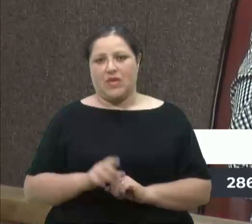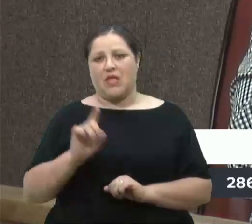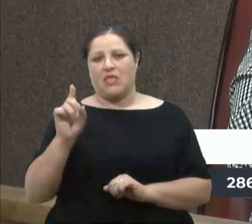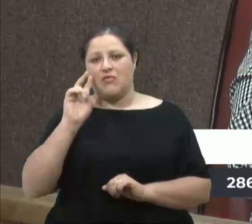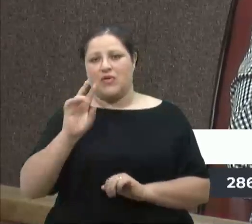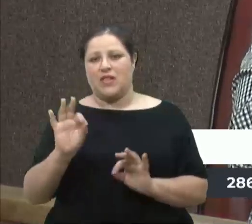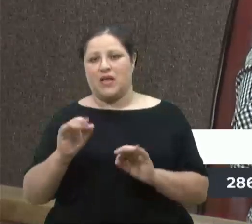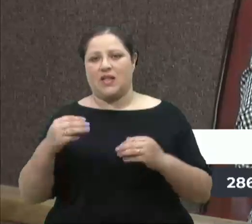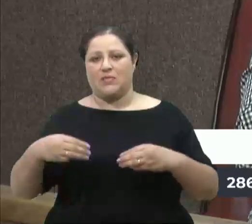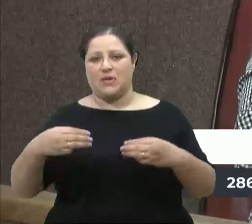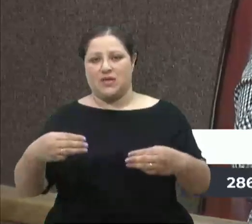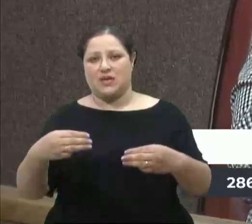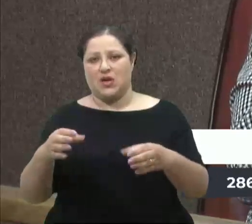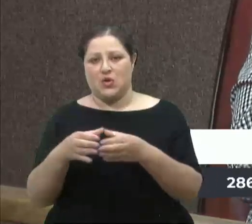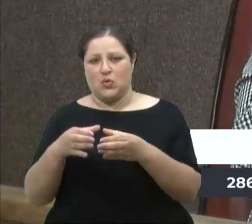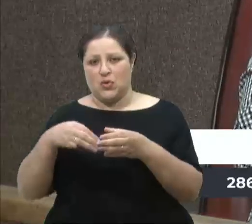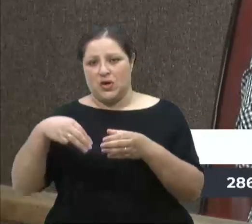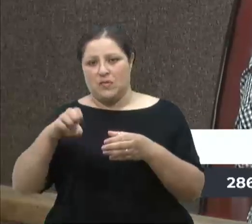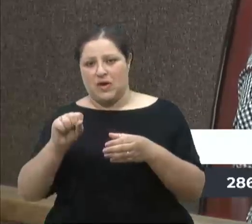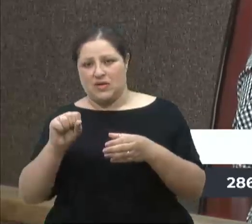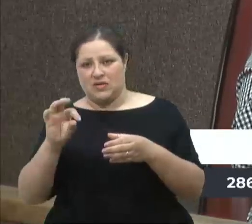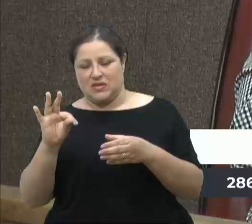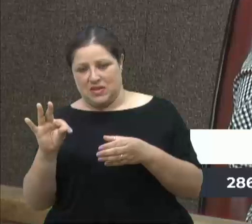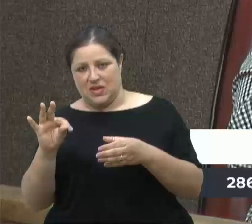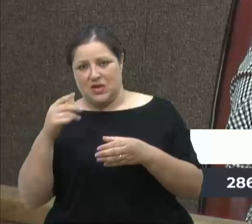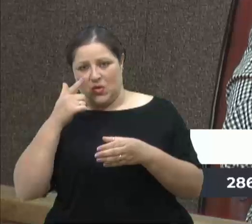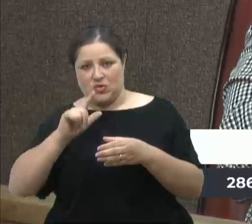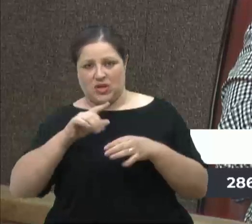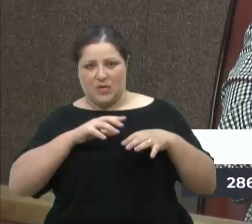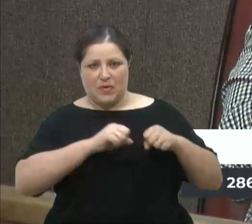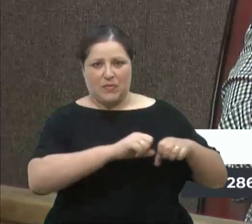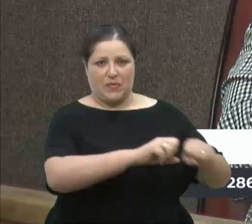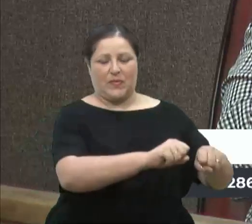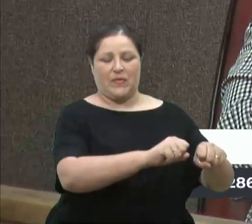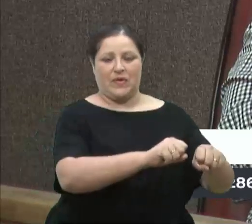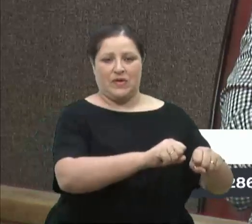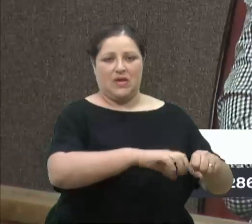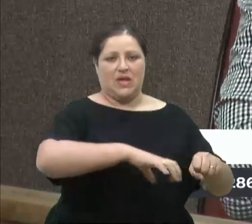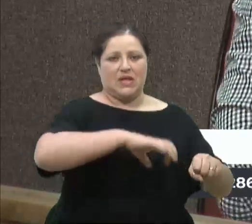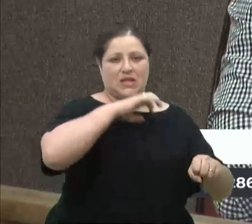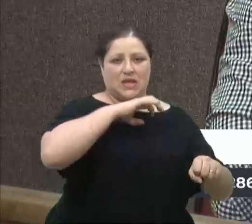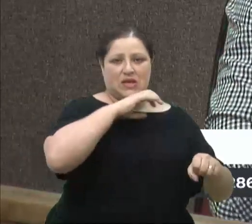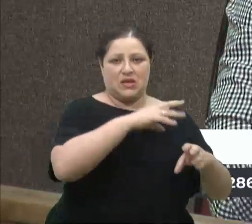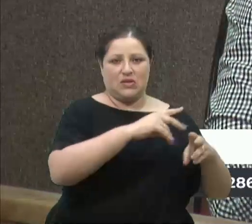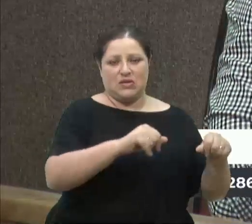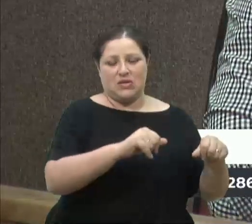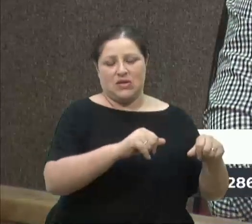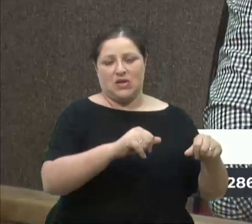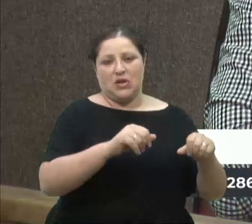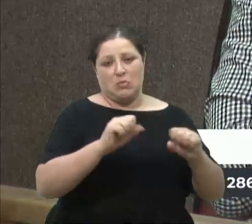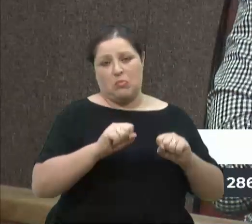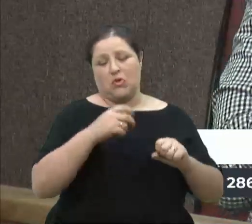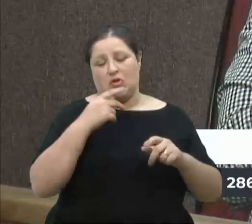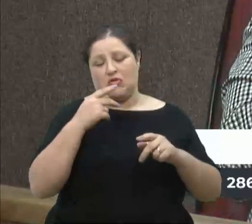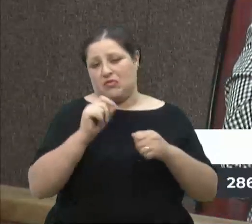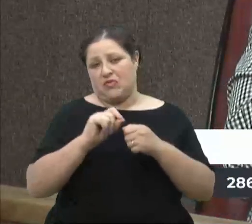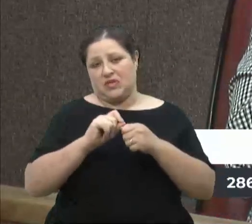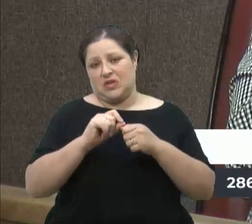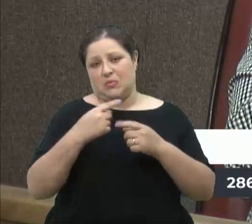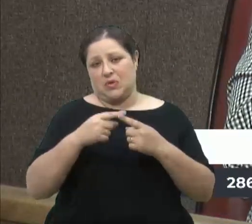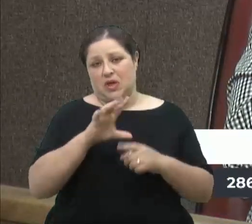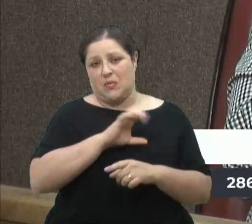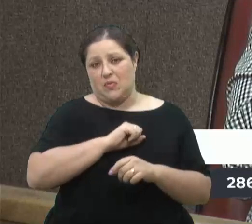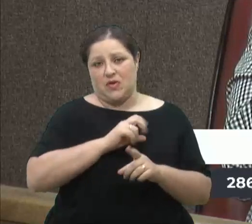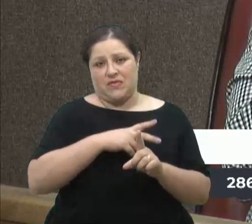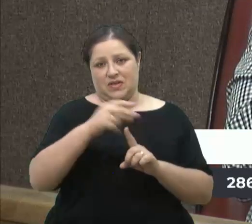nada pode invadir que daí agora é o pessoal do paz e amor invadindo pode O amor venceu né Dilma